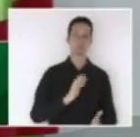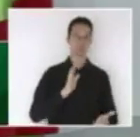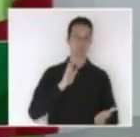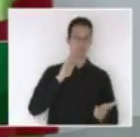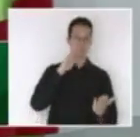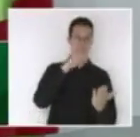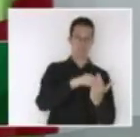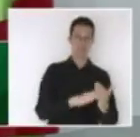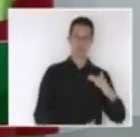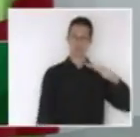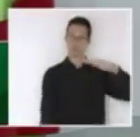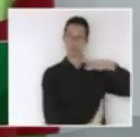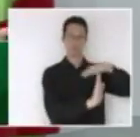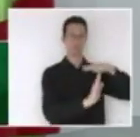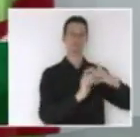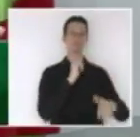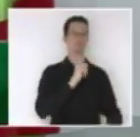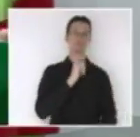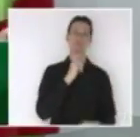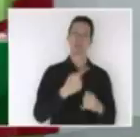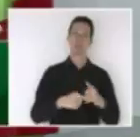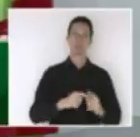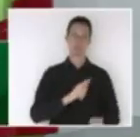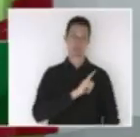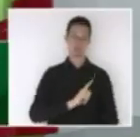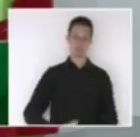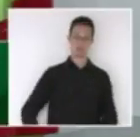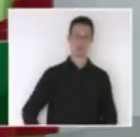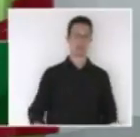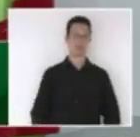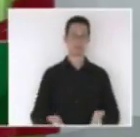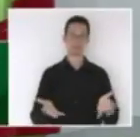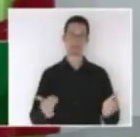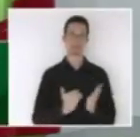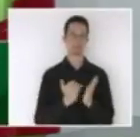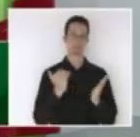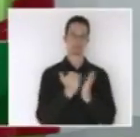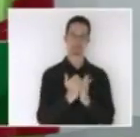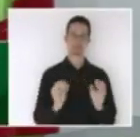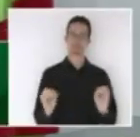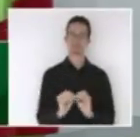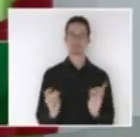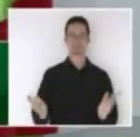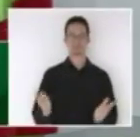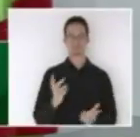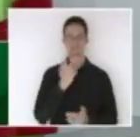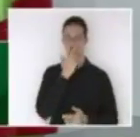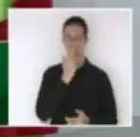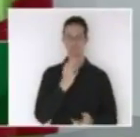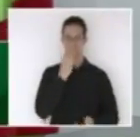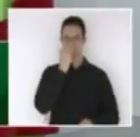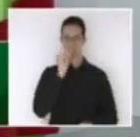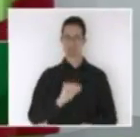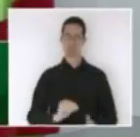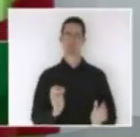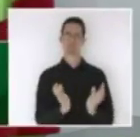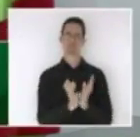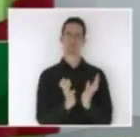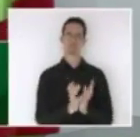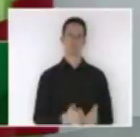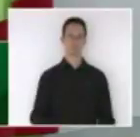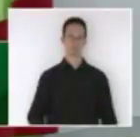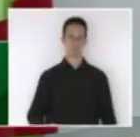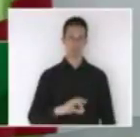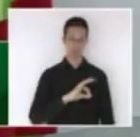devidas promoções, isso é desmotivar a categoria. Policial já sai de casa com o